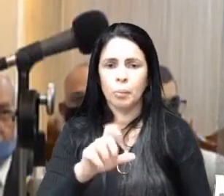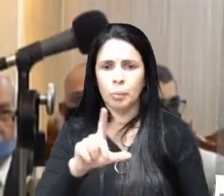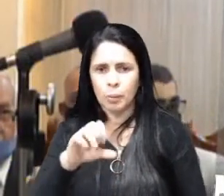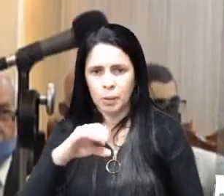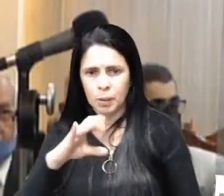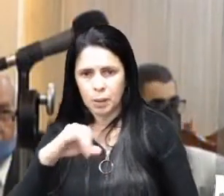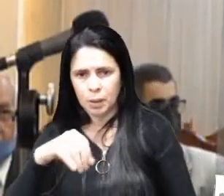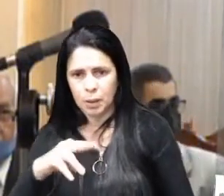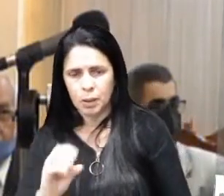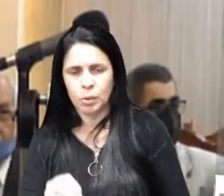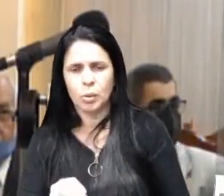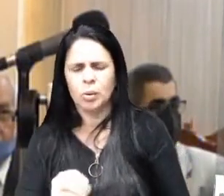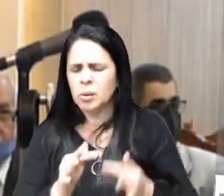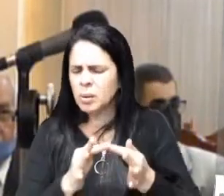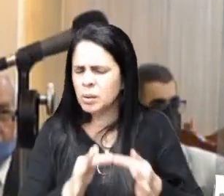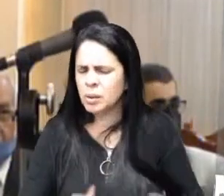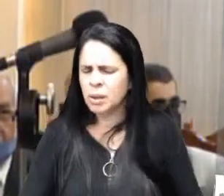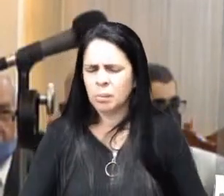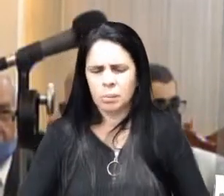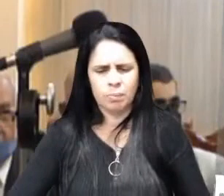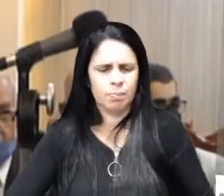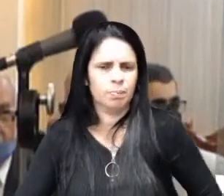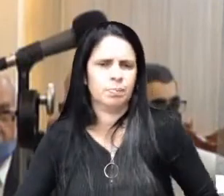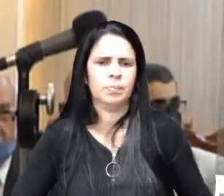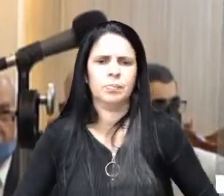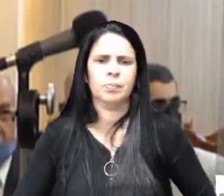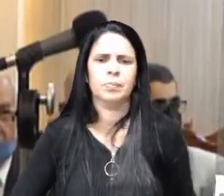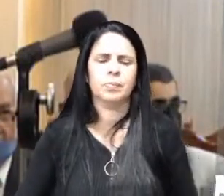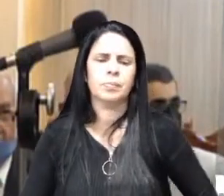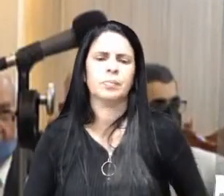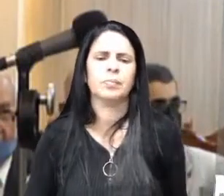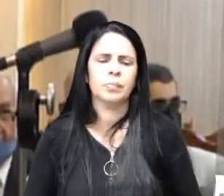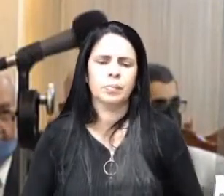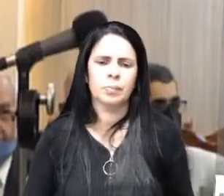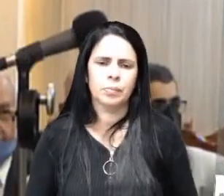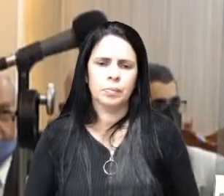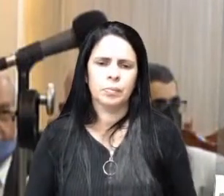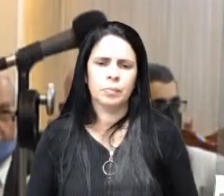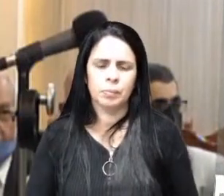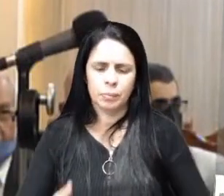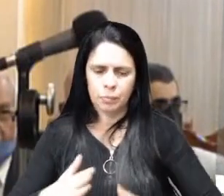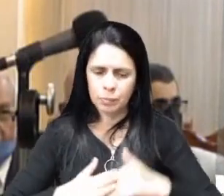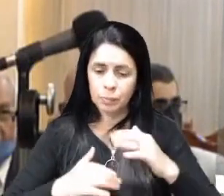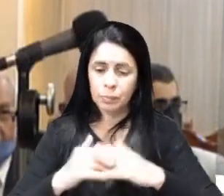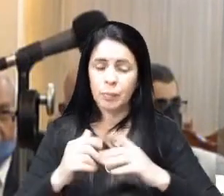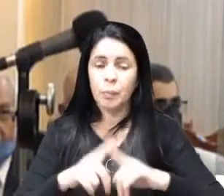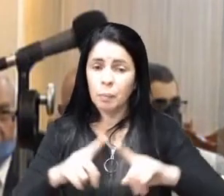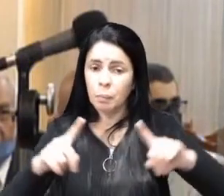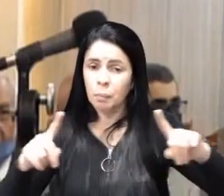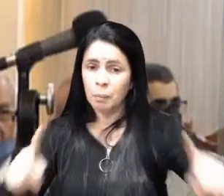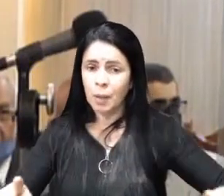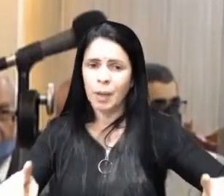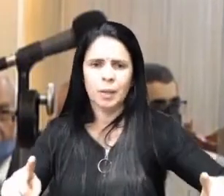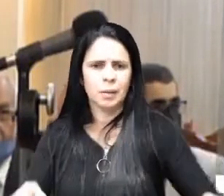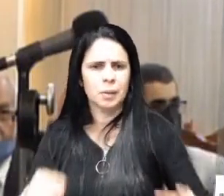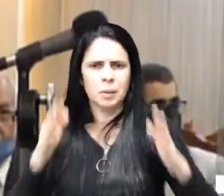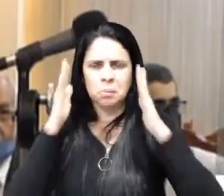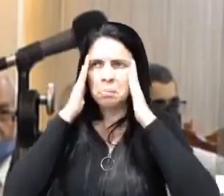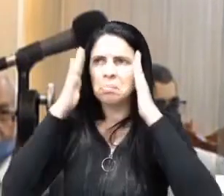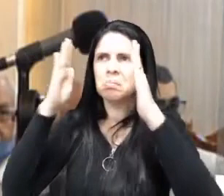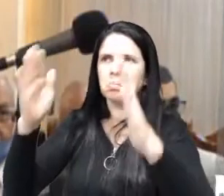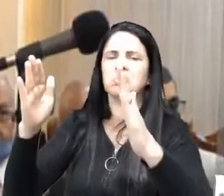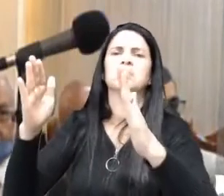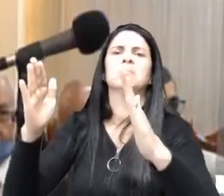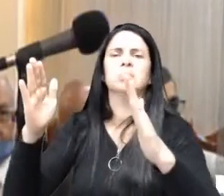simples funcionário, mas temente a Deus, não confiava em si